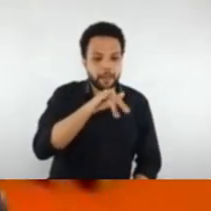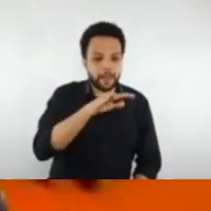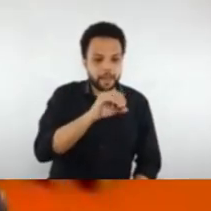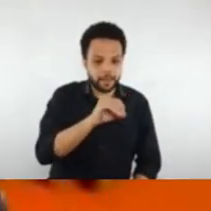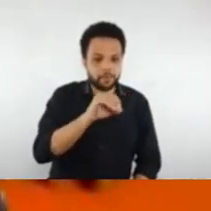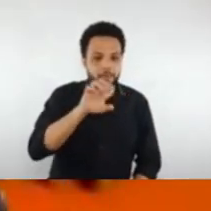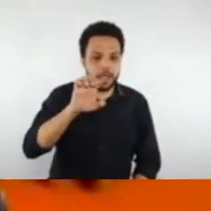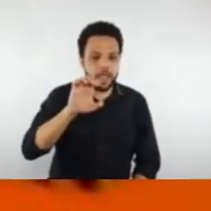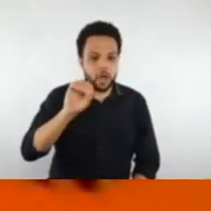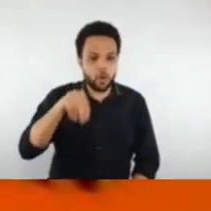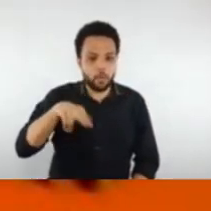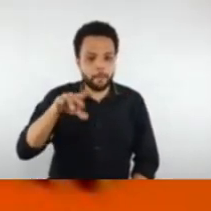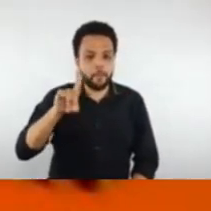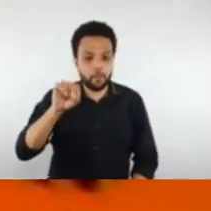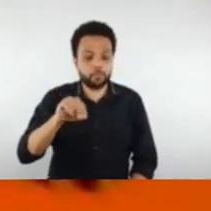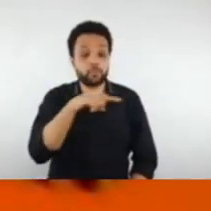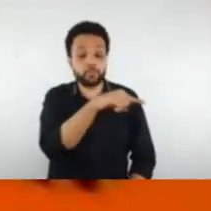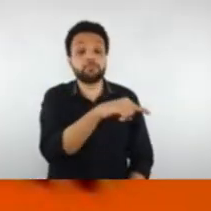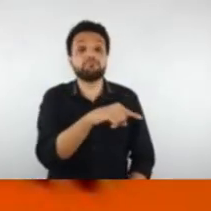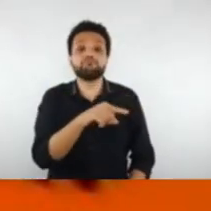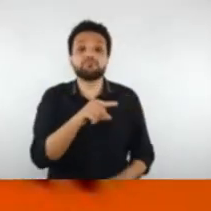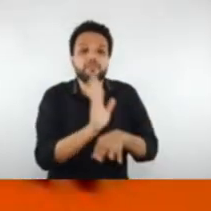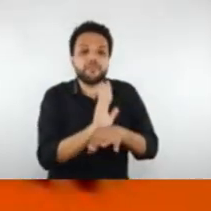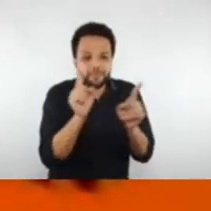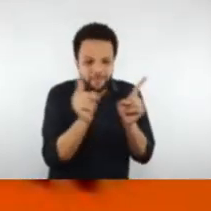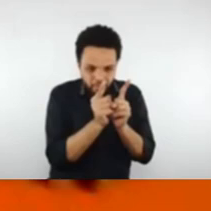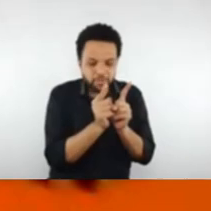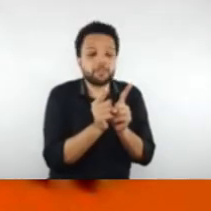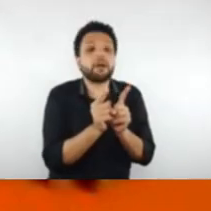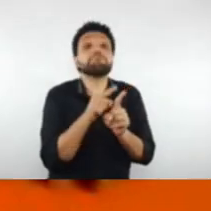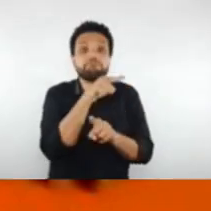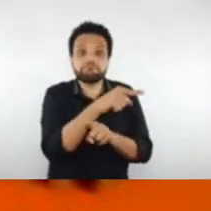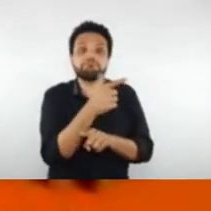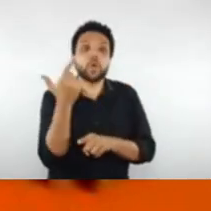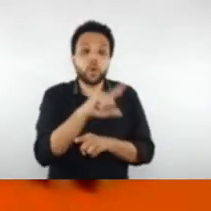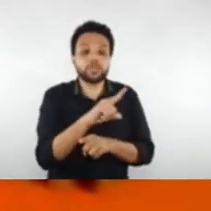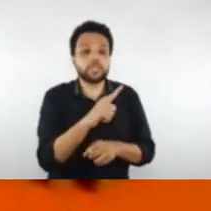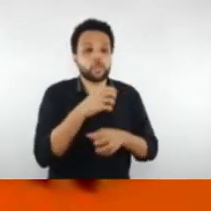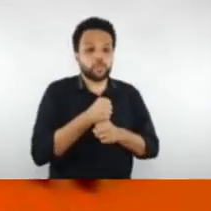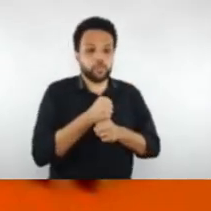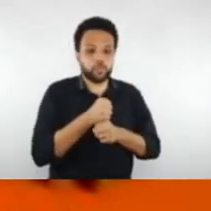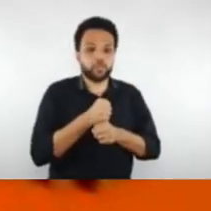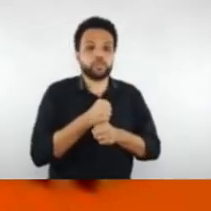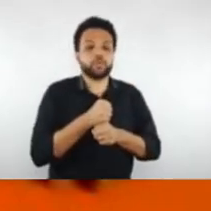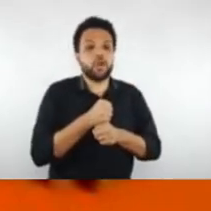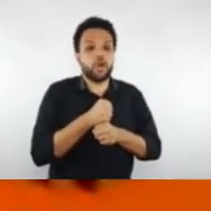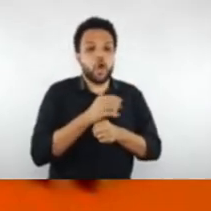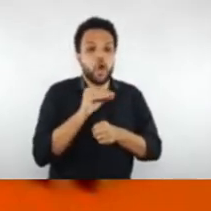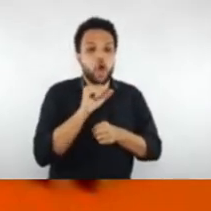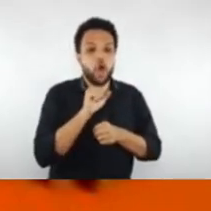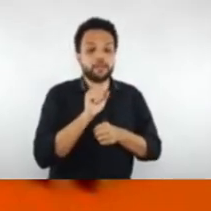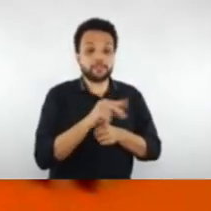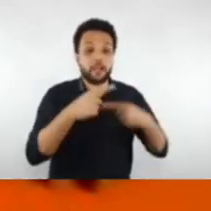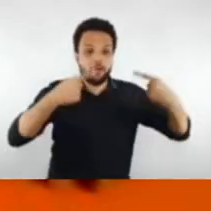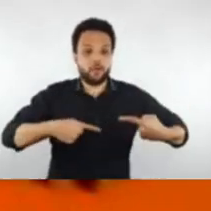$1 milhão, chegou na concorrência do Oscar, concorrendo com Divertidamente, da Disney. E por